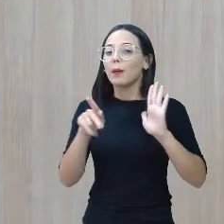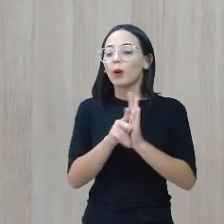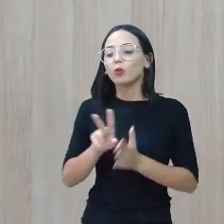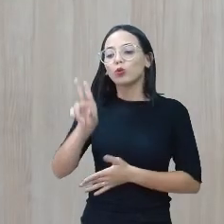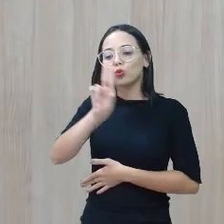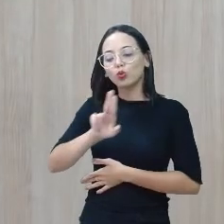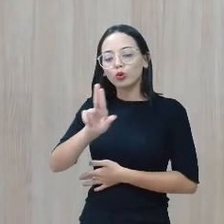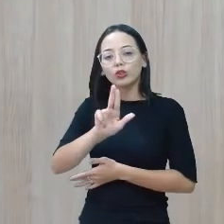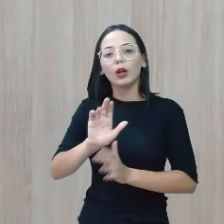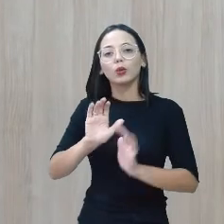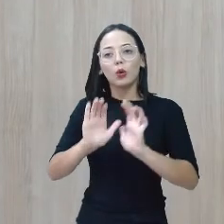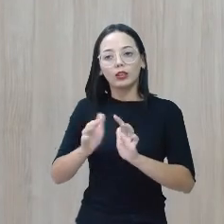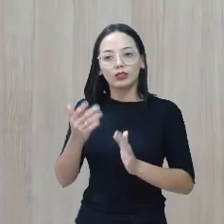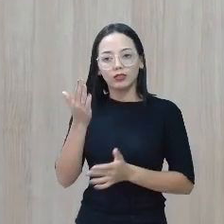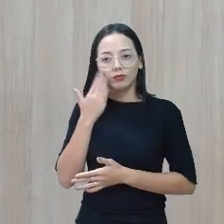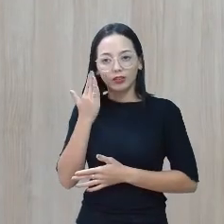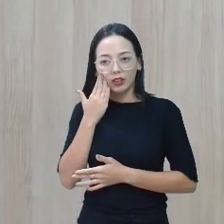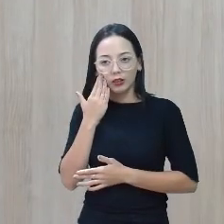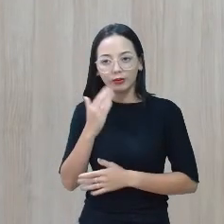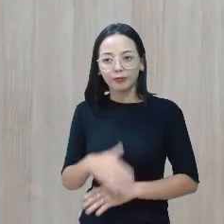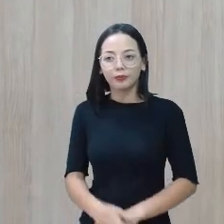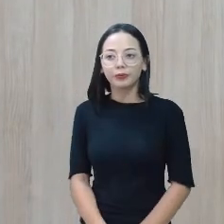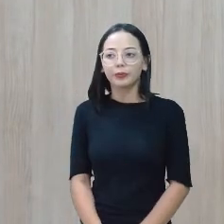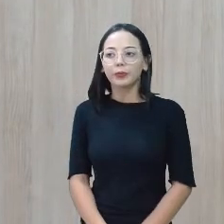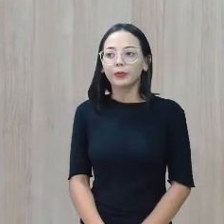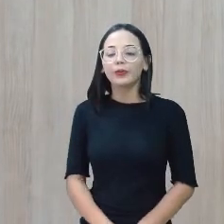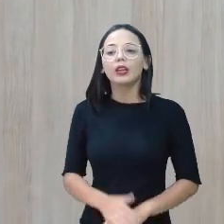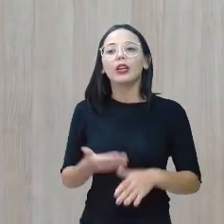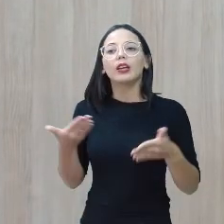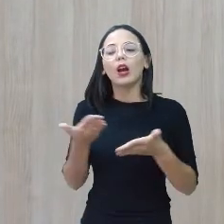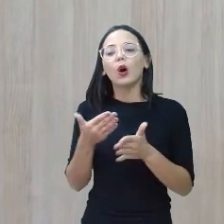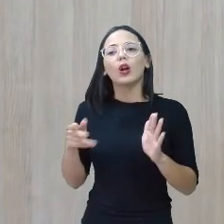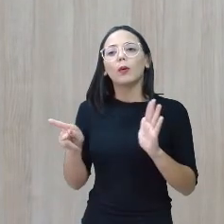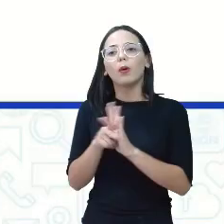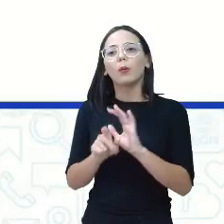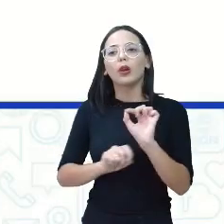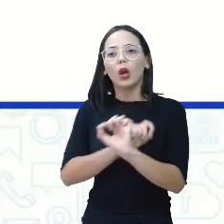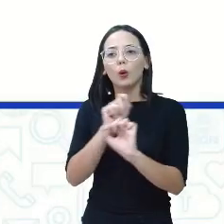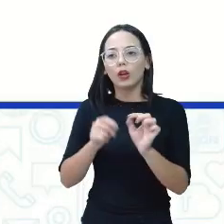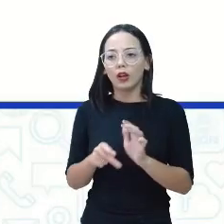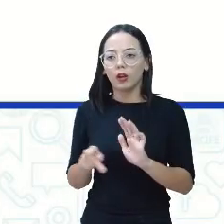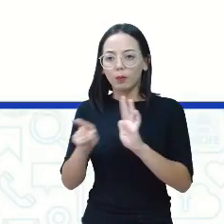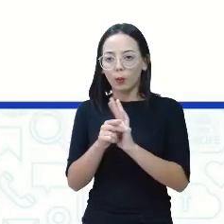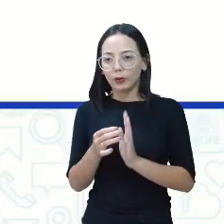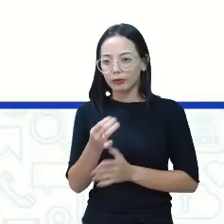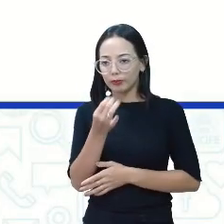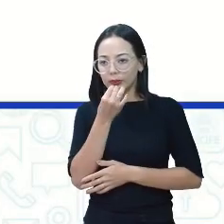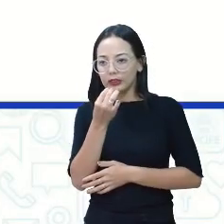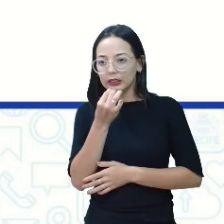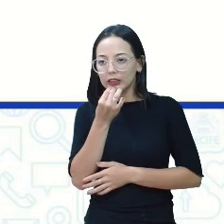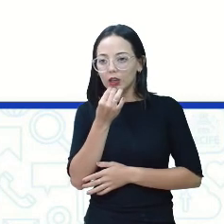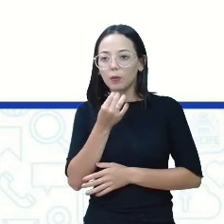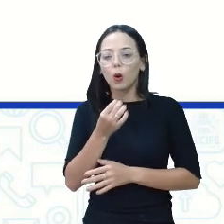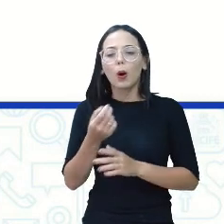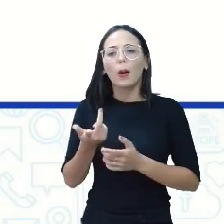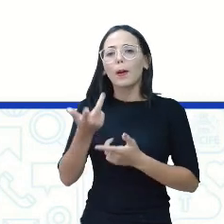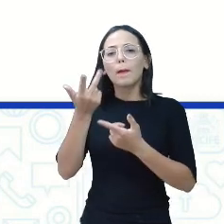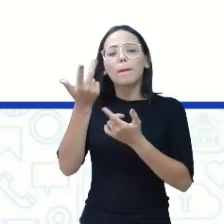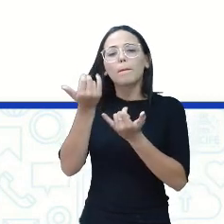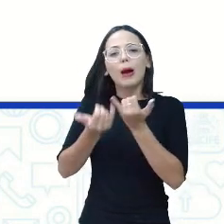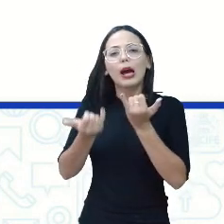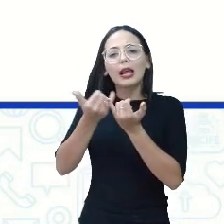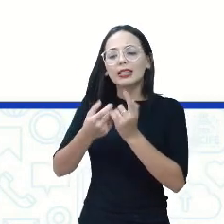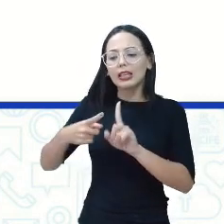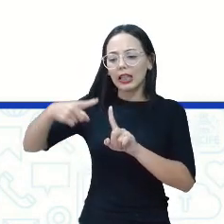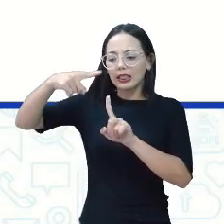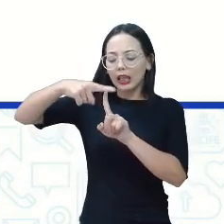usados de várias formas aí. E a outra questão, um pequeno objeto em formato de T